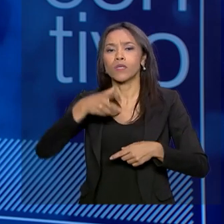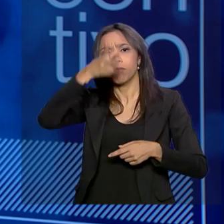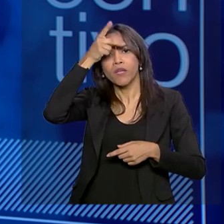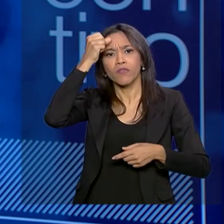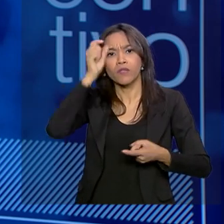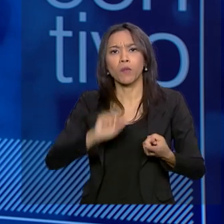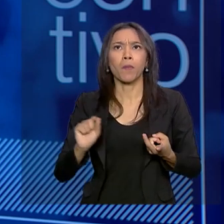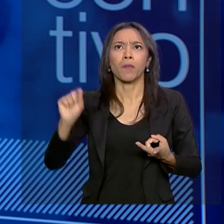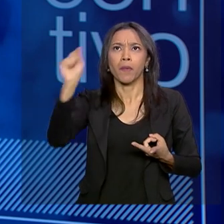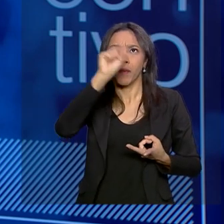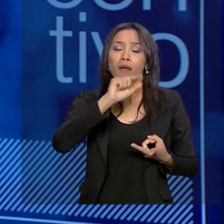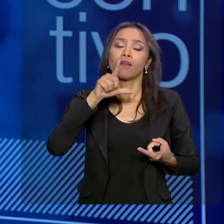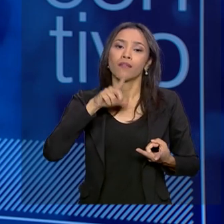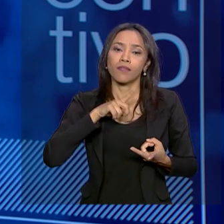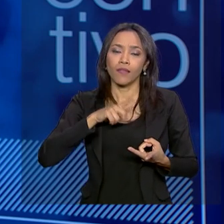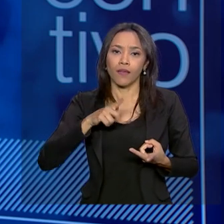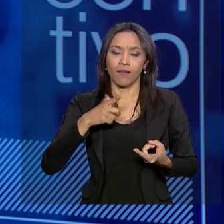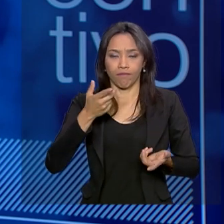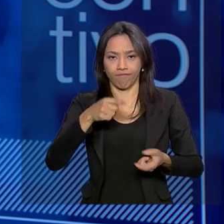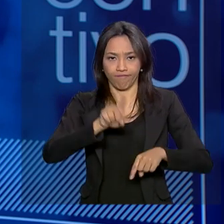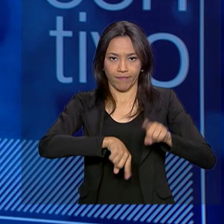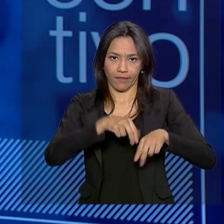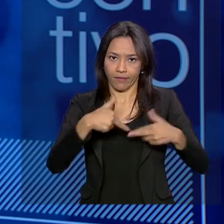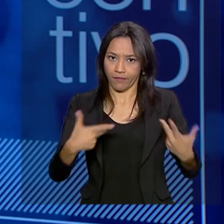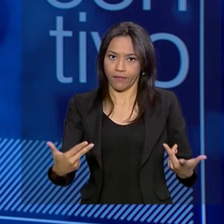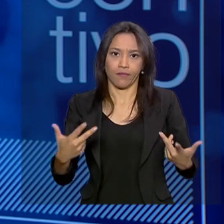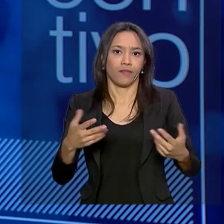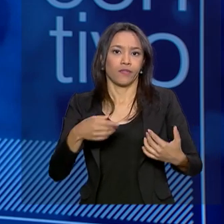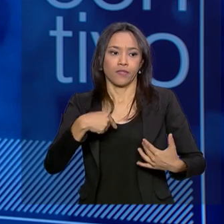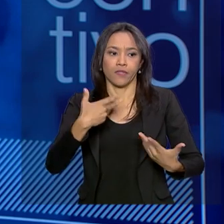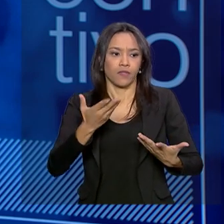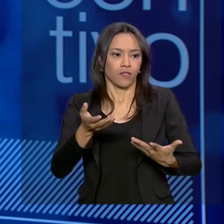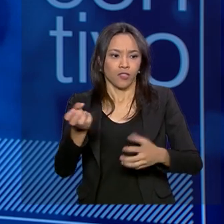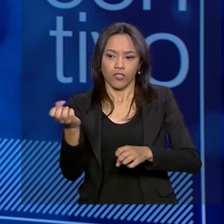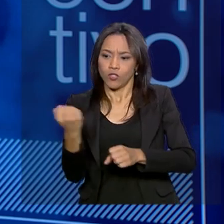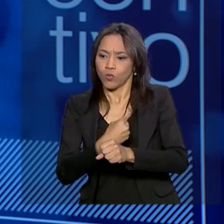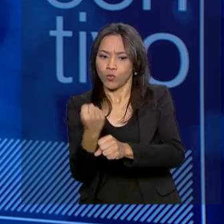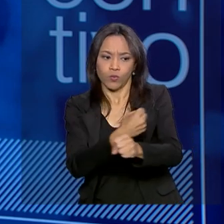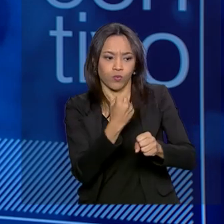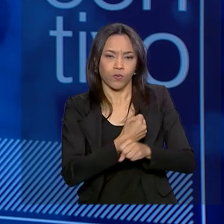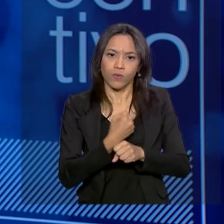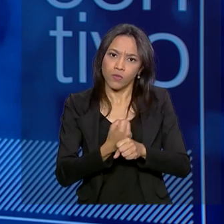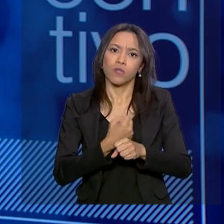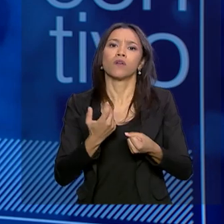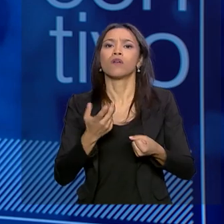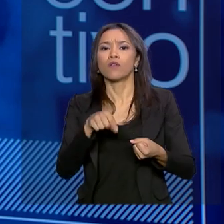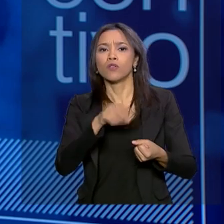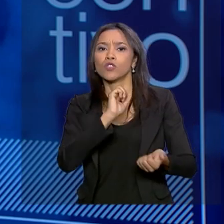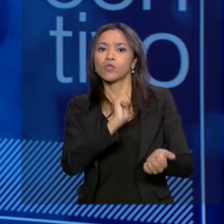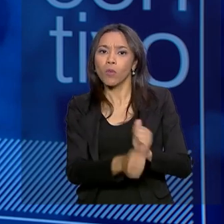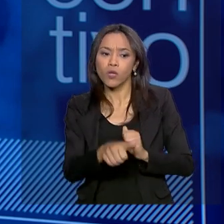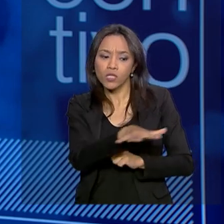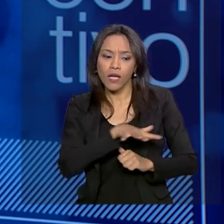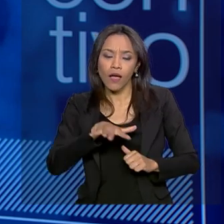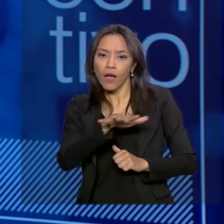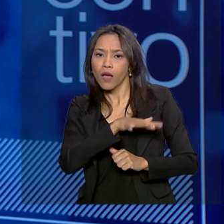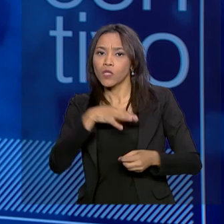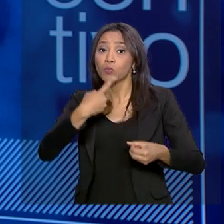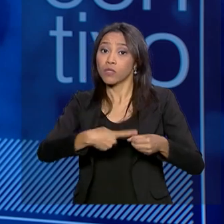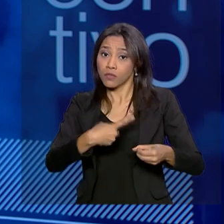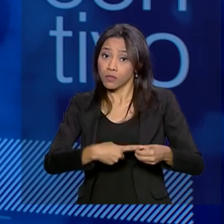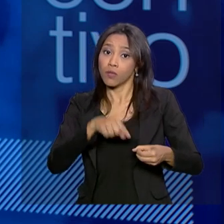utilização de instalações esportivas, não só das escolas, mas também do município, instalações esportivas do município,